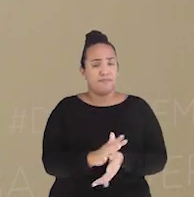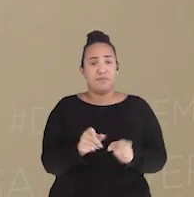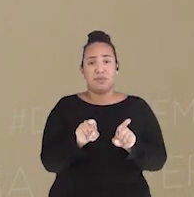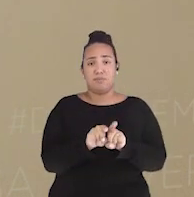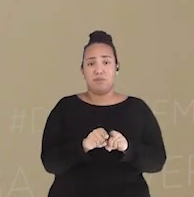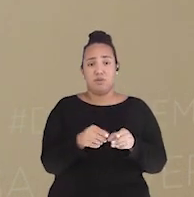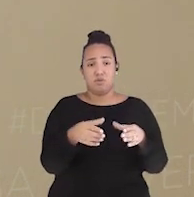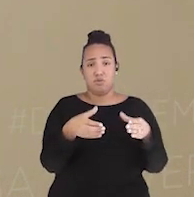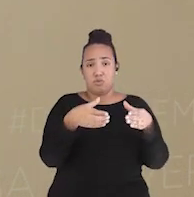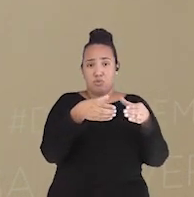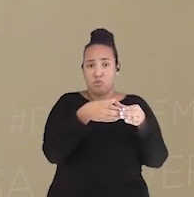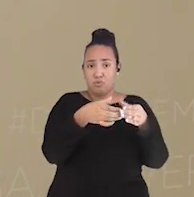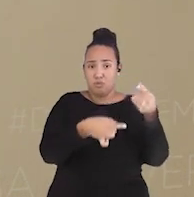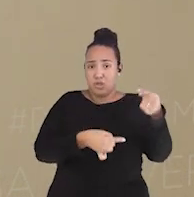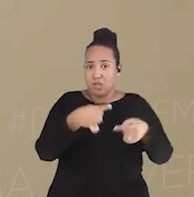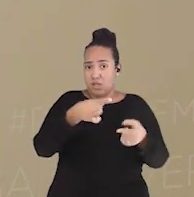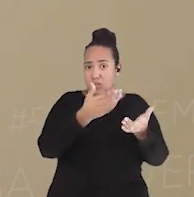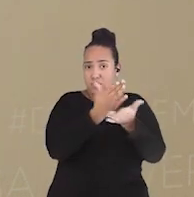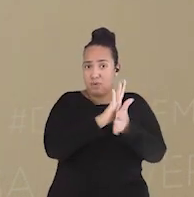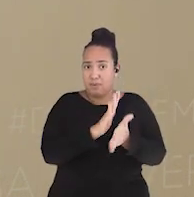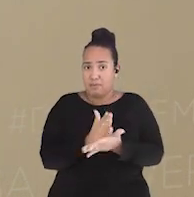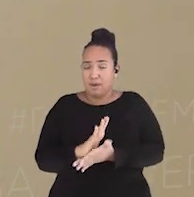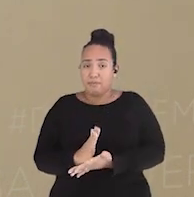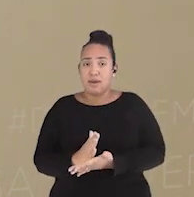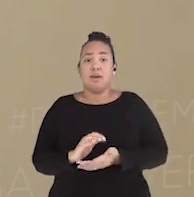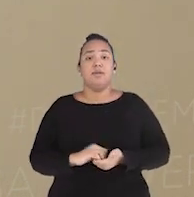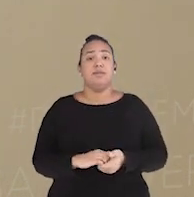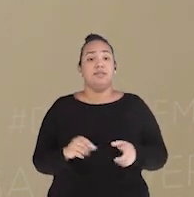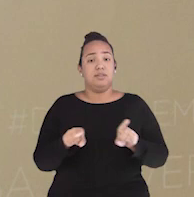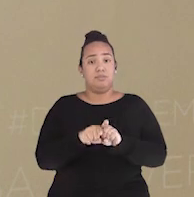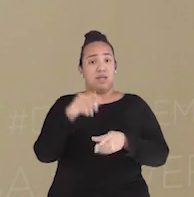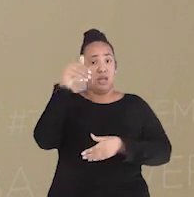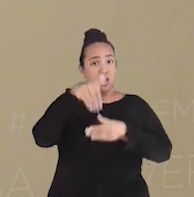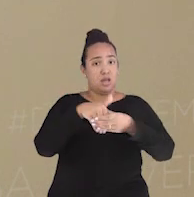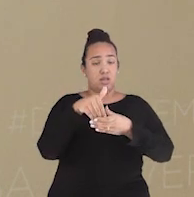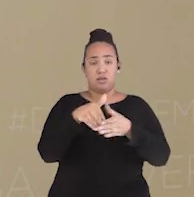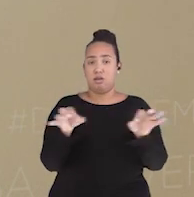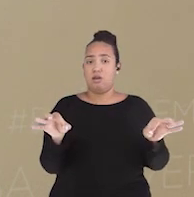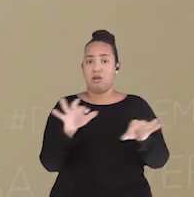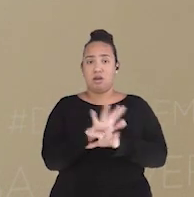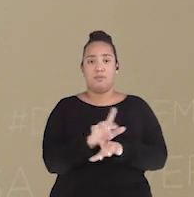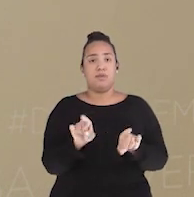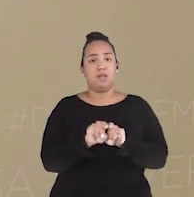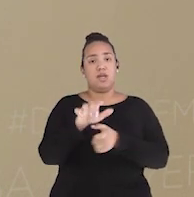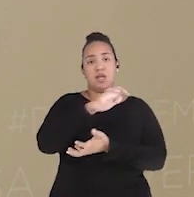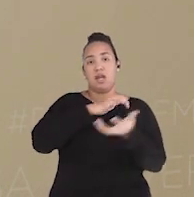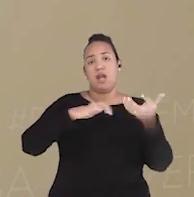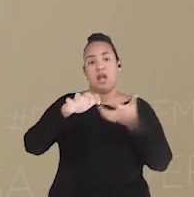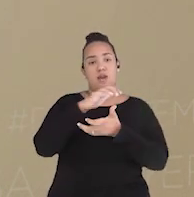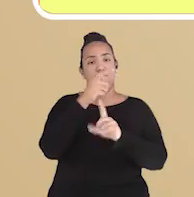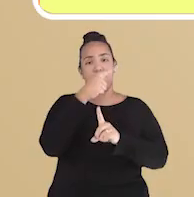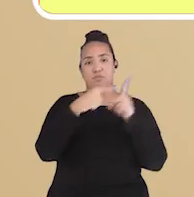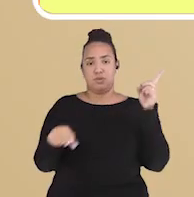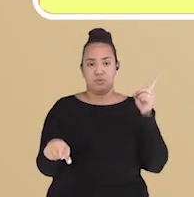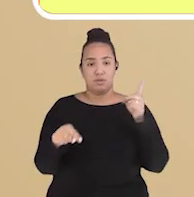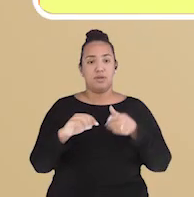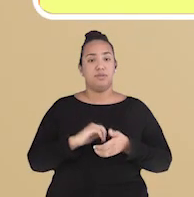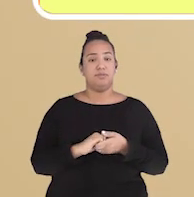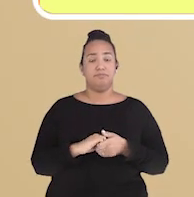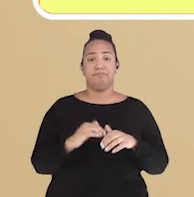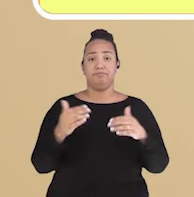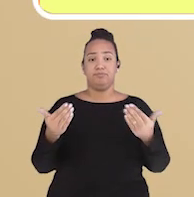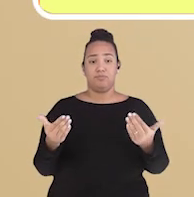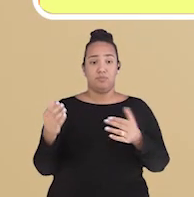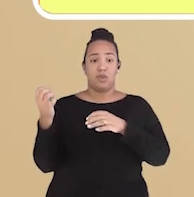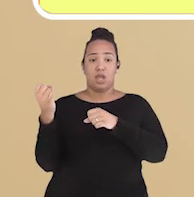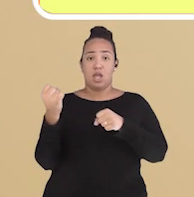partidos políticos. As eleições foram suspensas, as greves proibidas e os sindicatos controlados pelo governo. O nome República